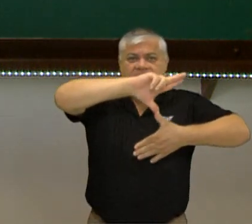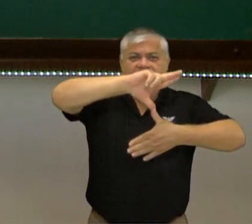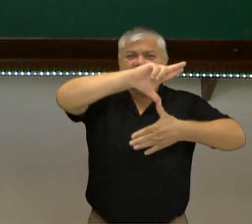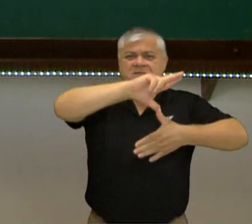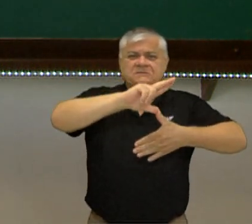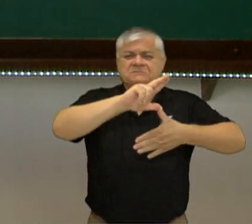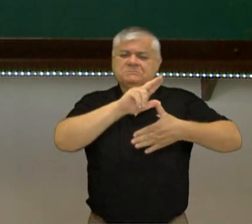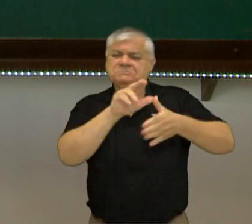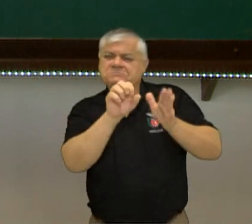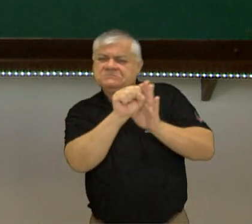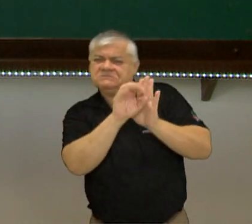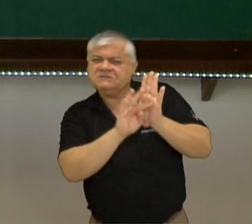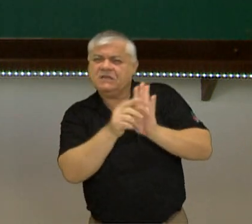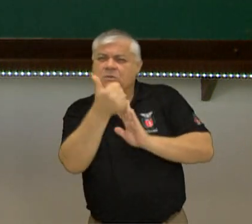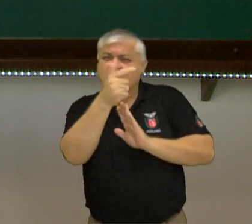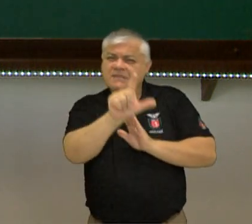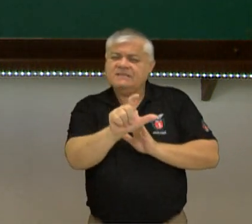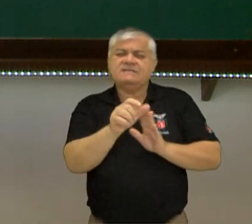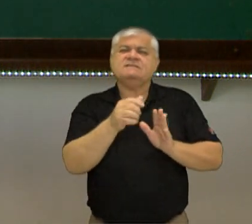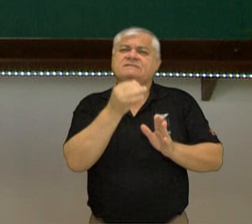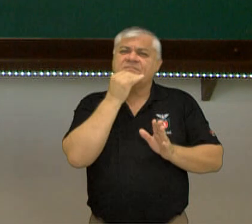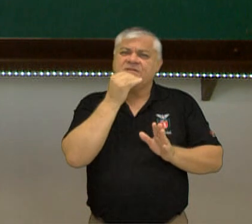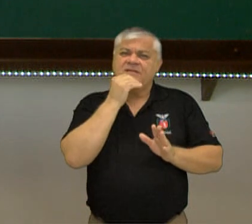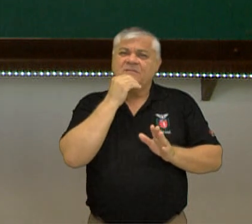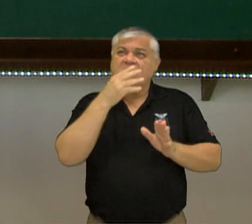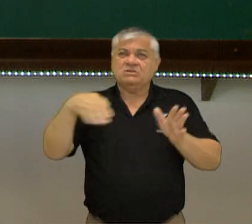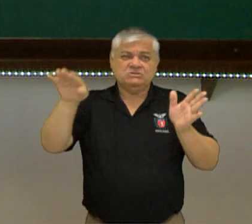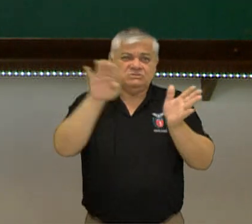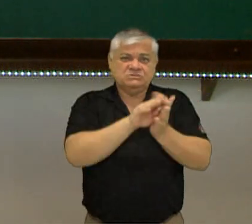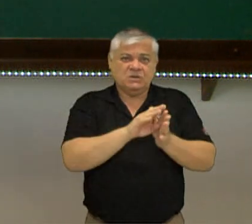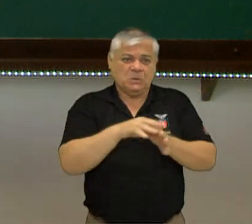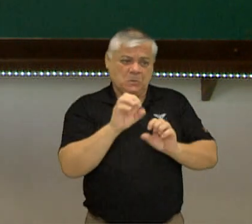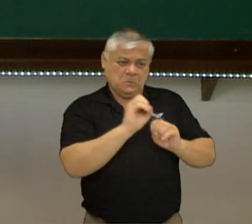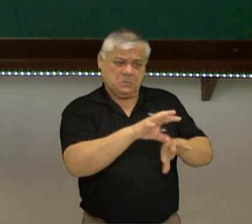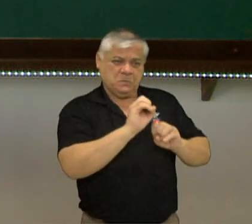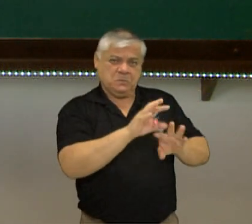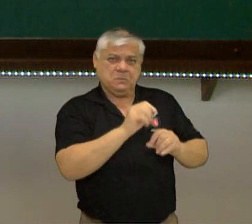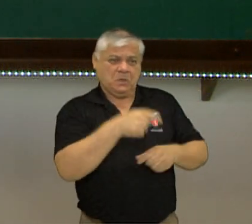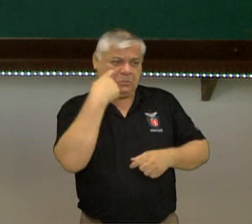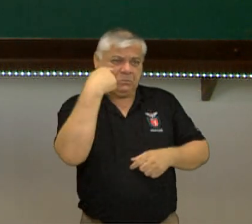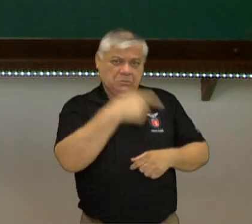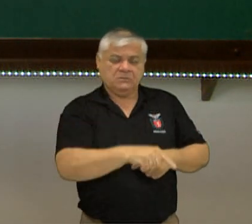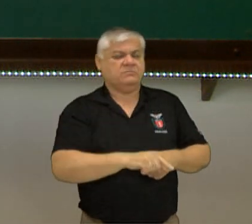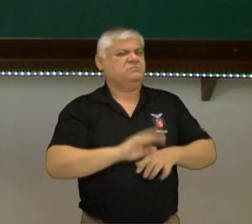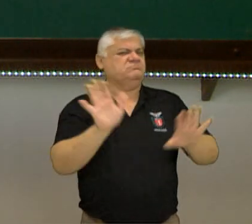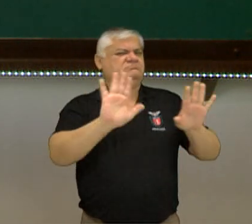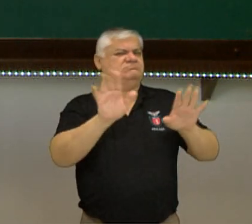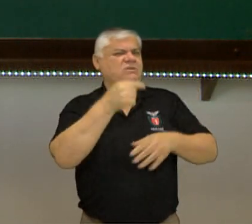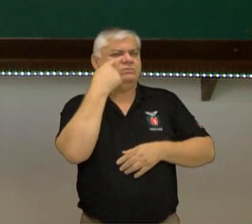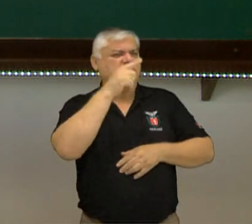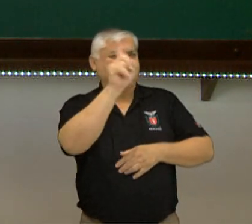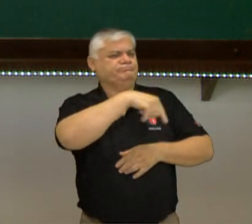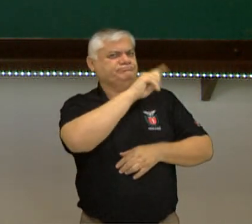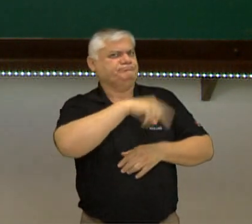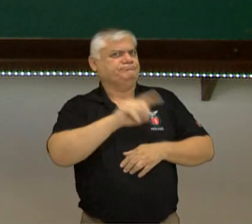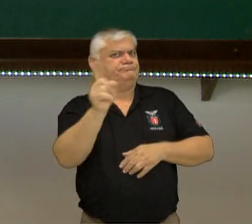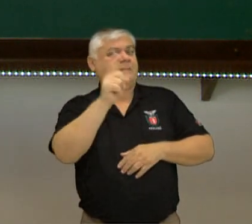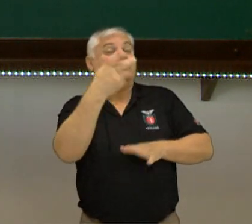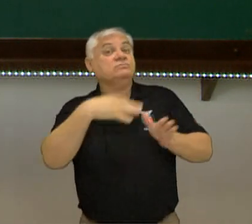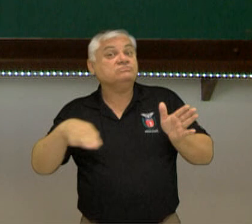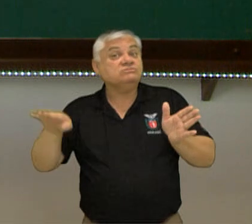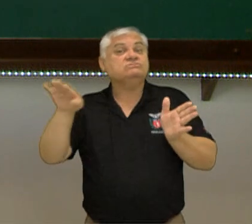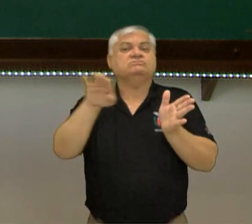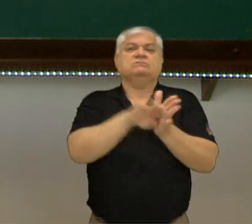né? Vamos desconstruir a narrativa de que eles descobriram a América. Então, Cristóvão Colombo